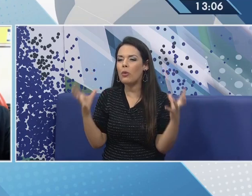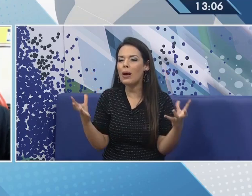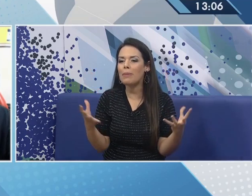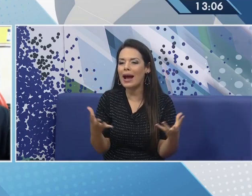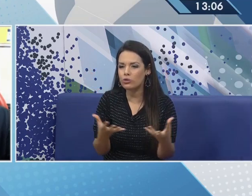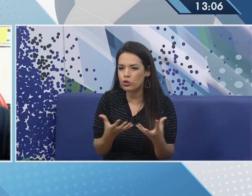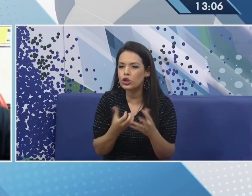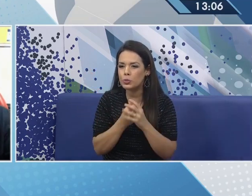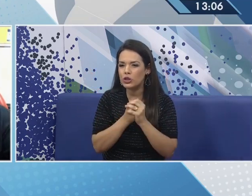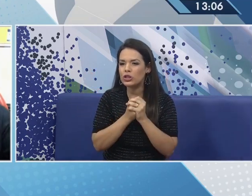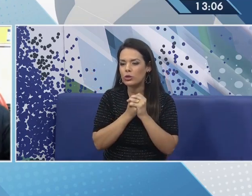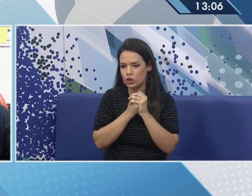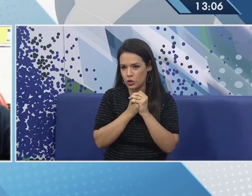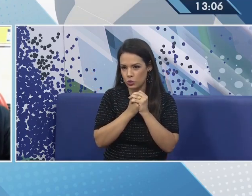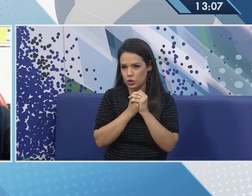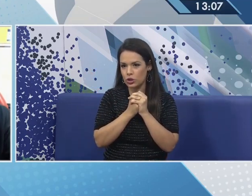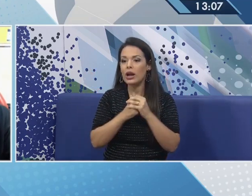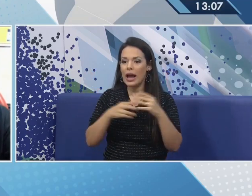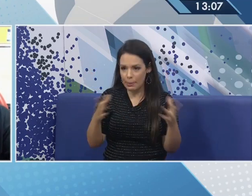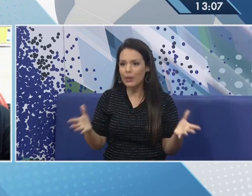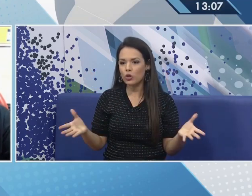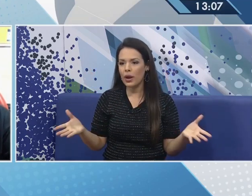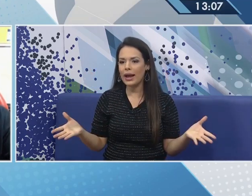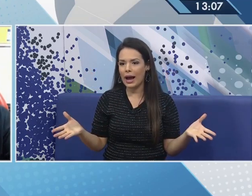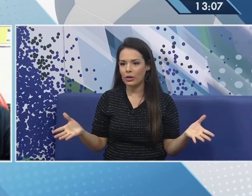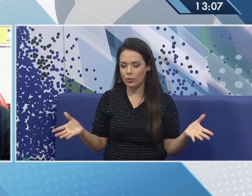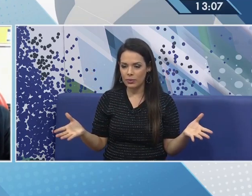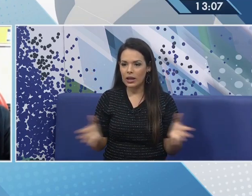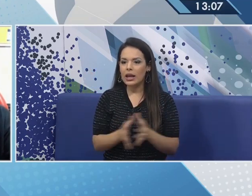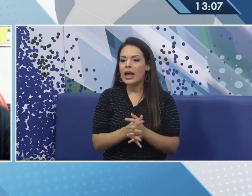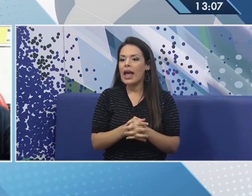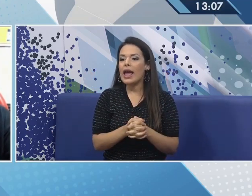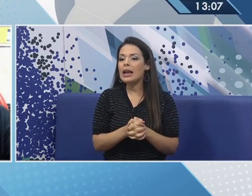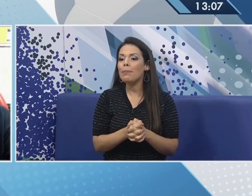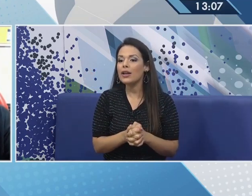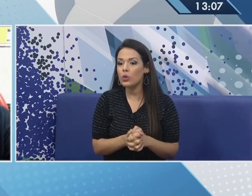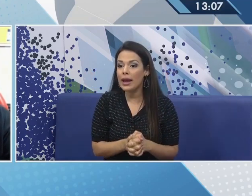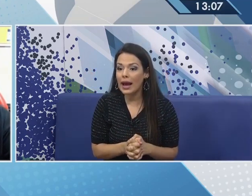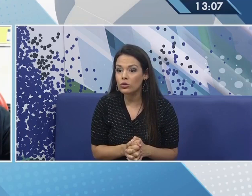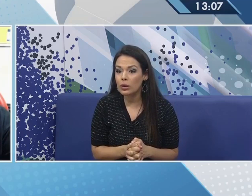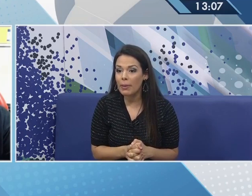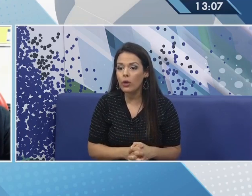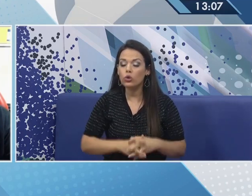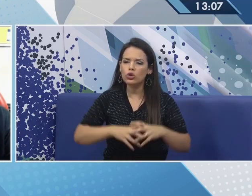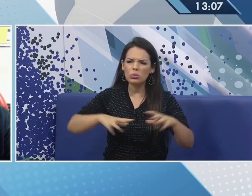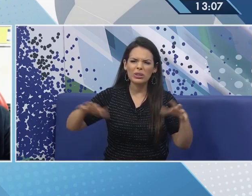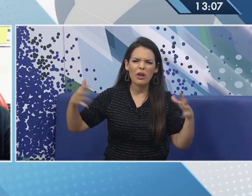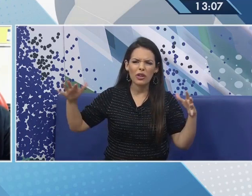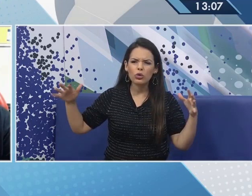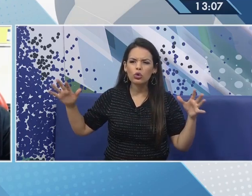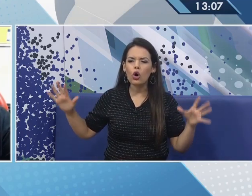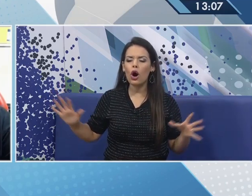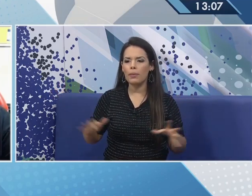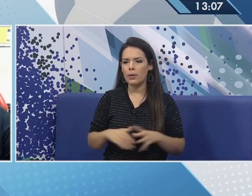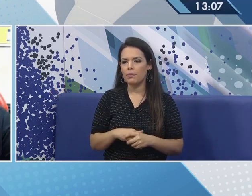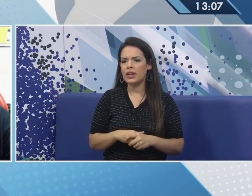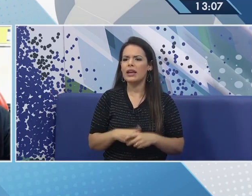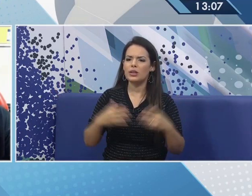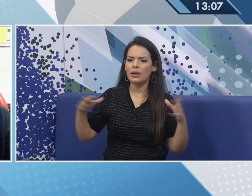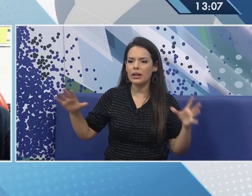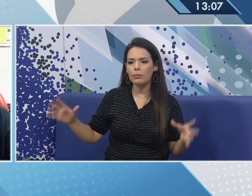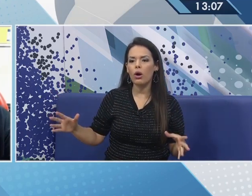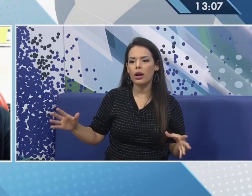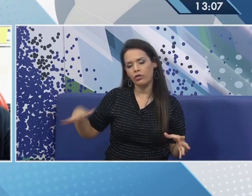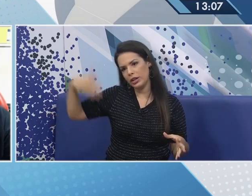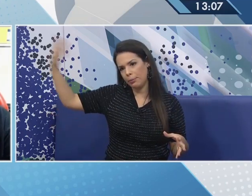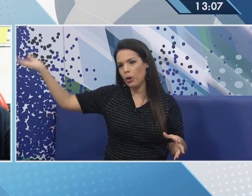estrategicamente, dá um abraço de despedida no Jesus. Passou um recado. Ele passa um recado também, quando todo mundo estava falando do Domi, que ia